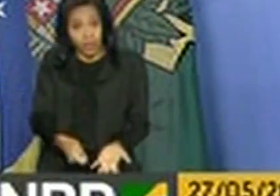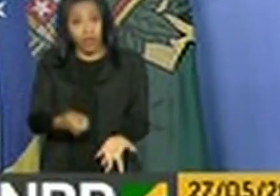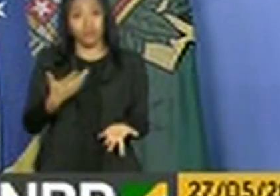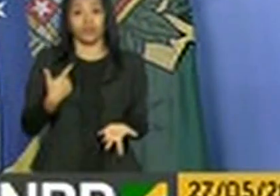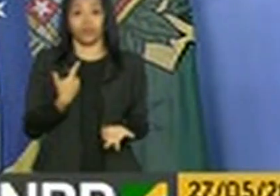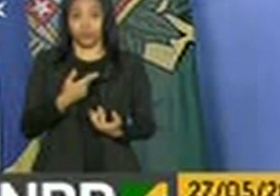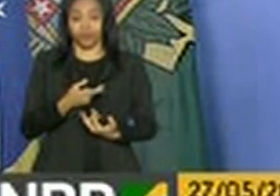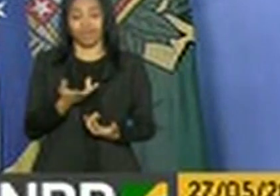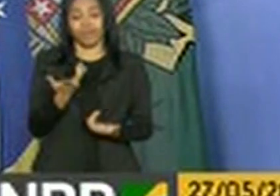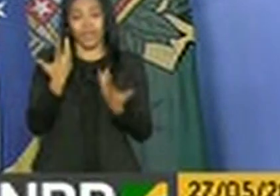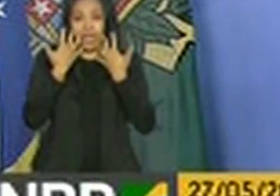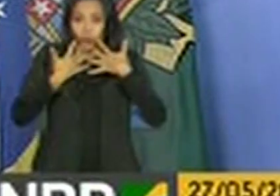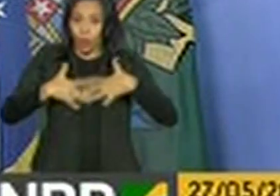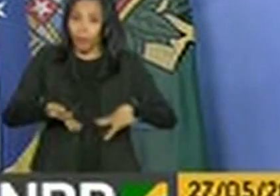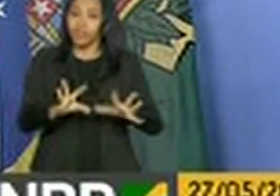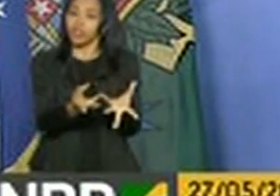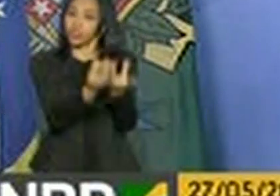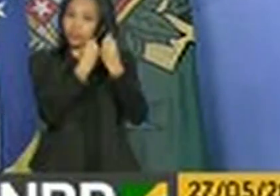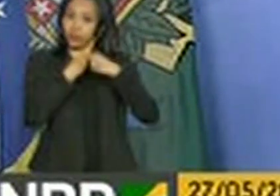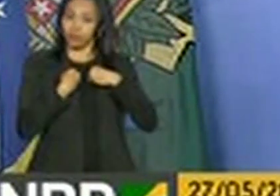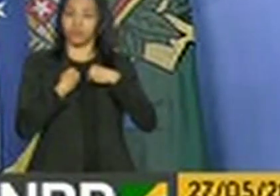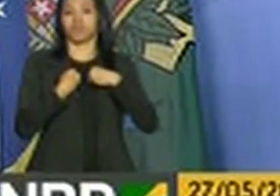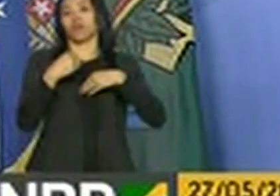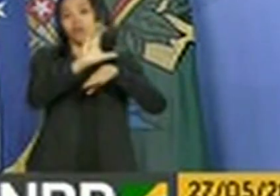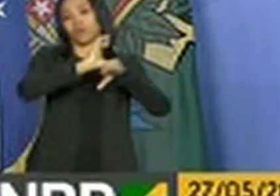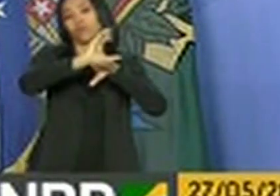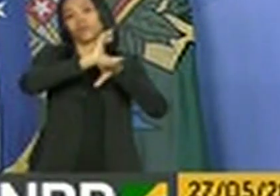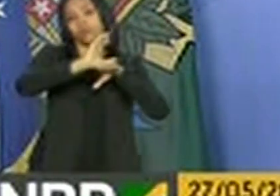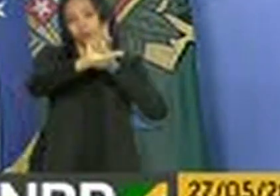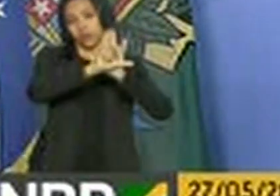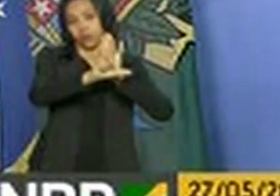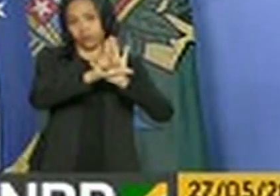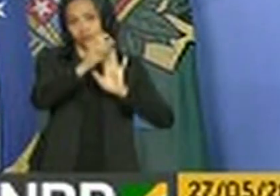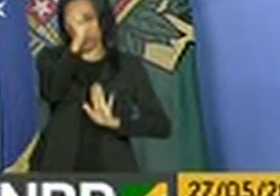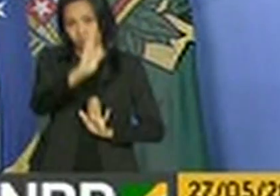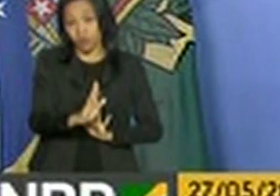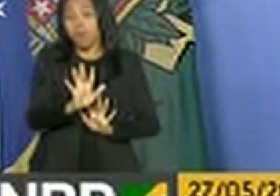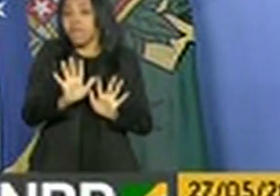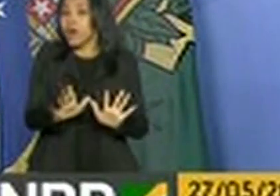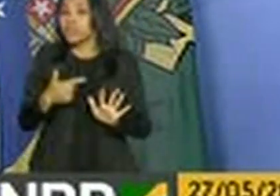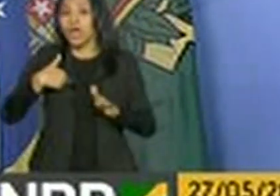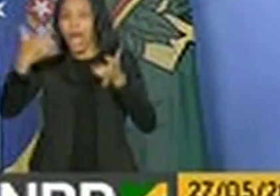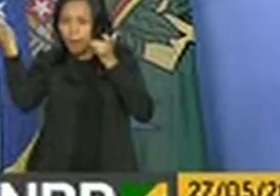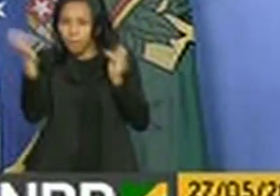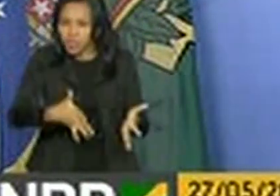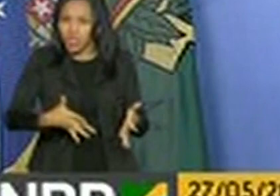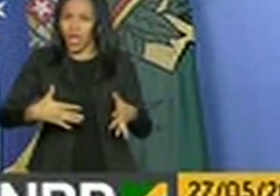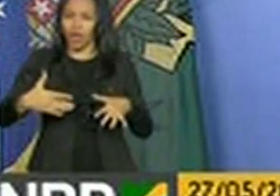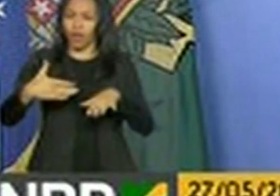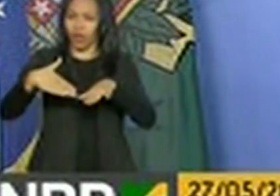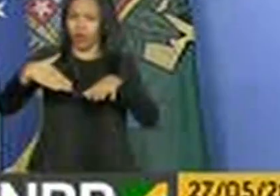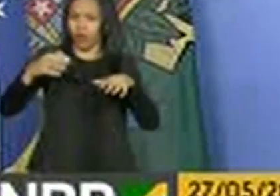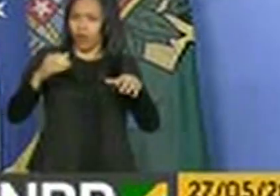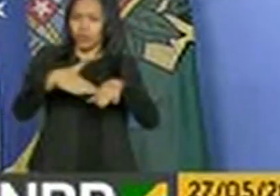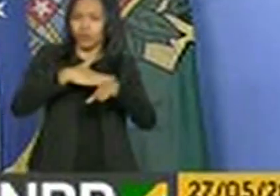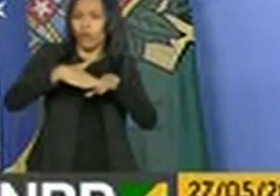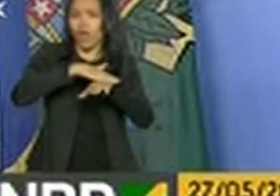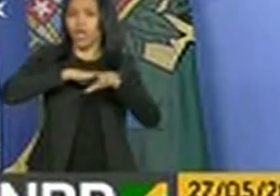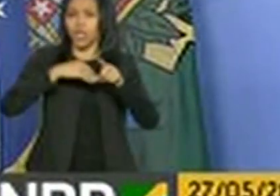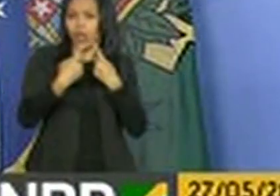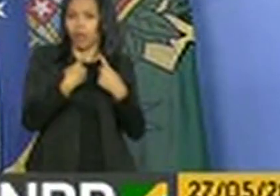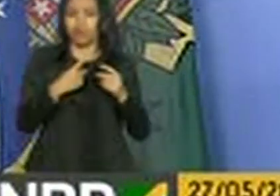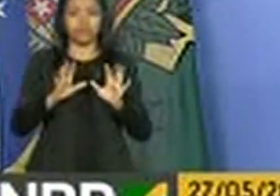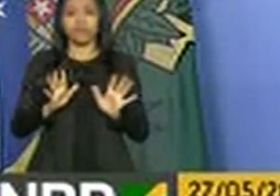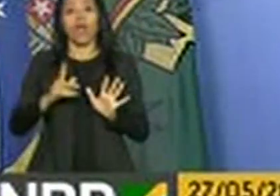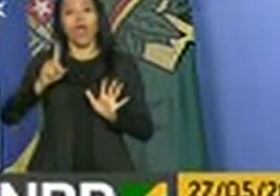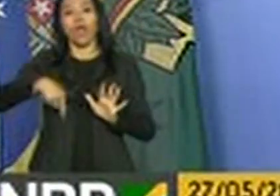conferida naturalmente pela legislação brasileira. Mas jamais abandonamos o diálogo, e este é um ponto fundamental do